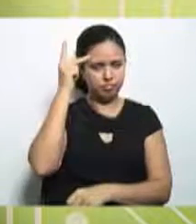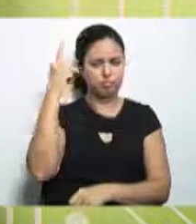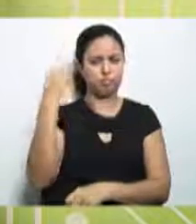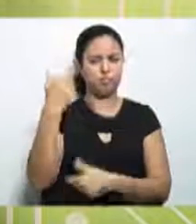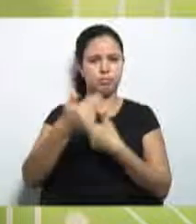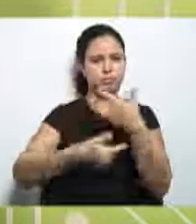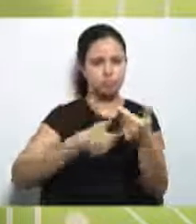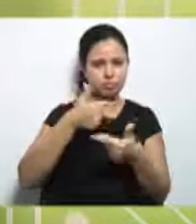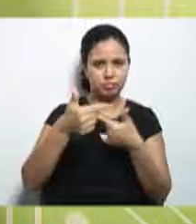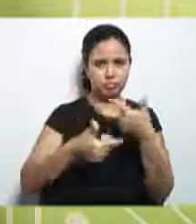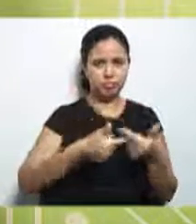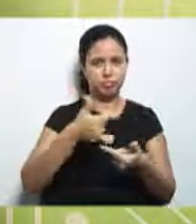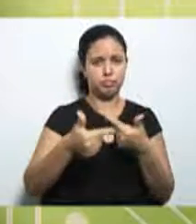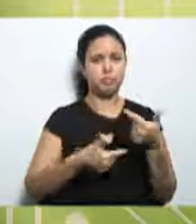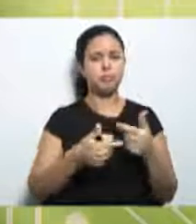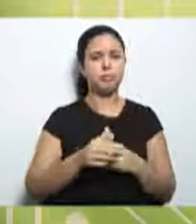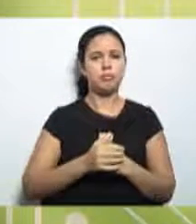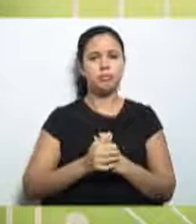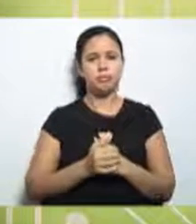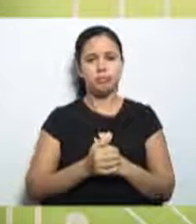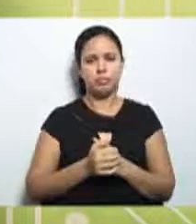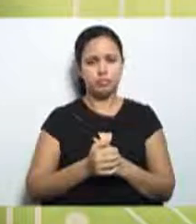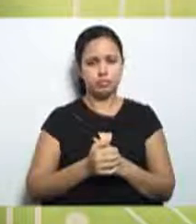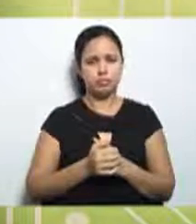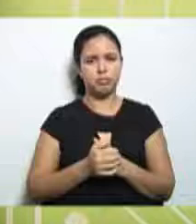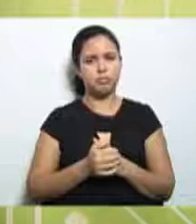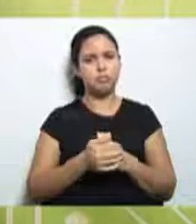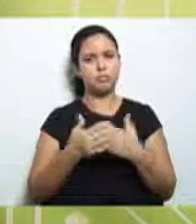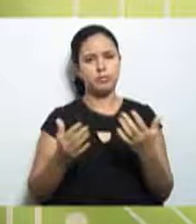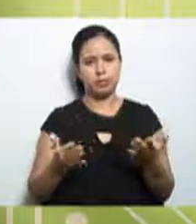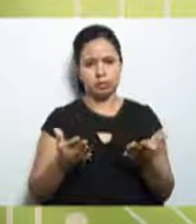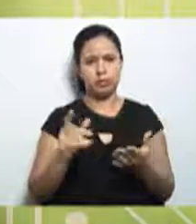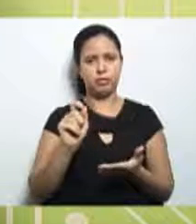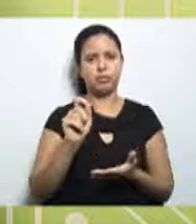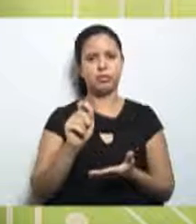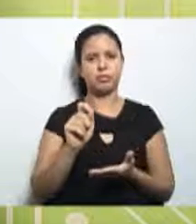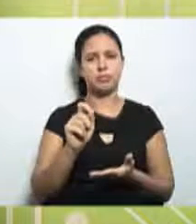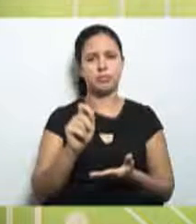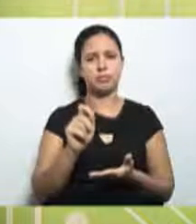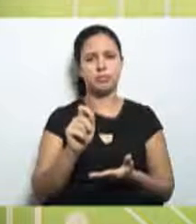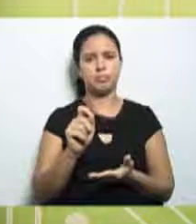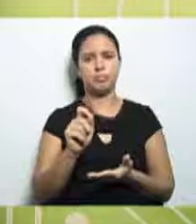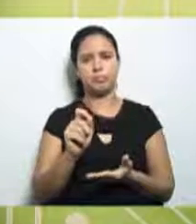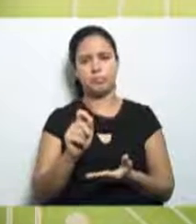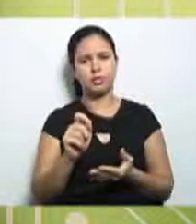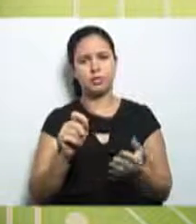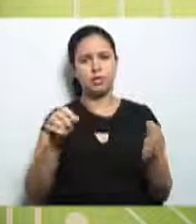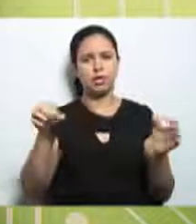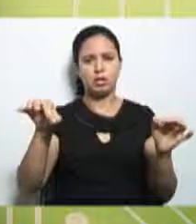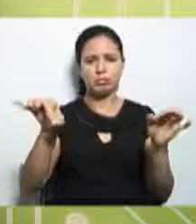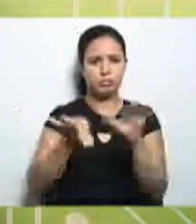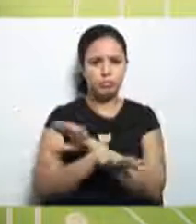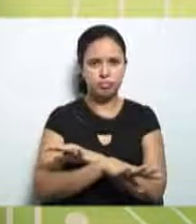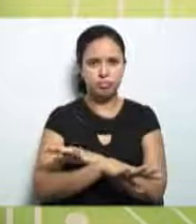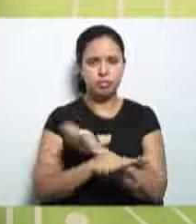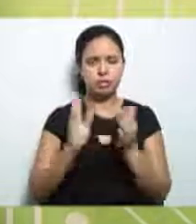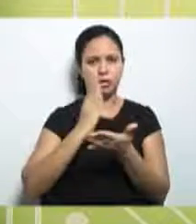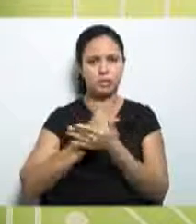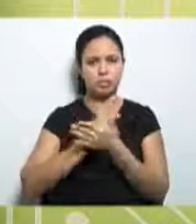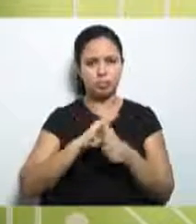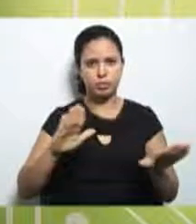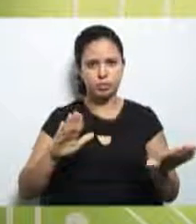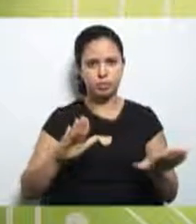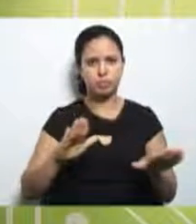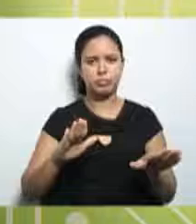fala que é modo de produção, como o professor deu o exemplo, não quer dizer que acabou o modo de produção tribal,